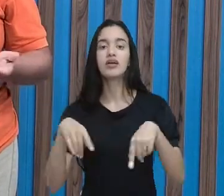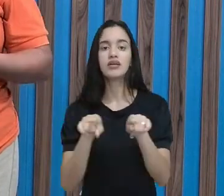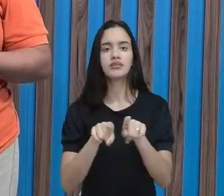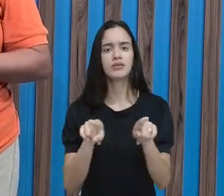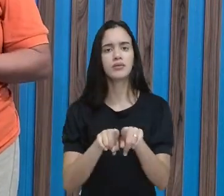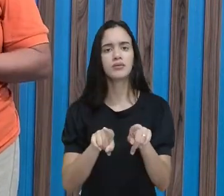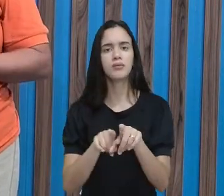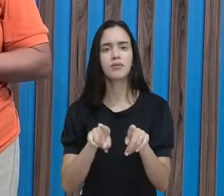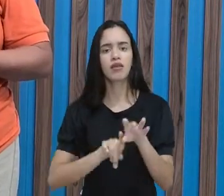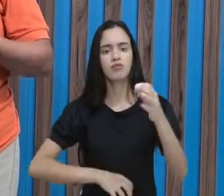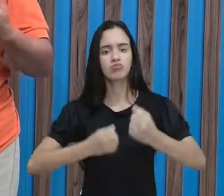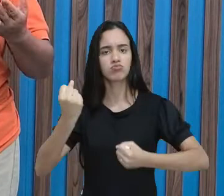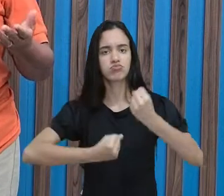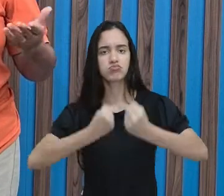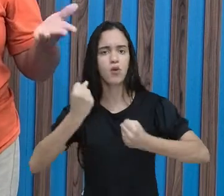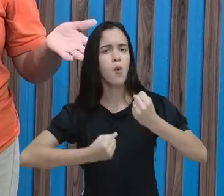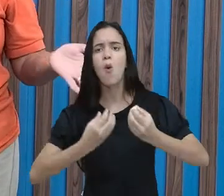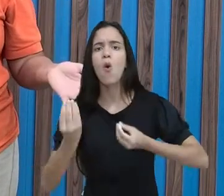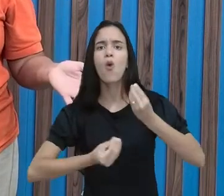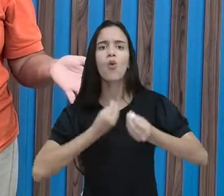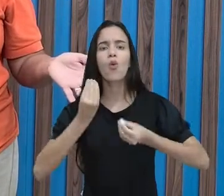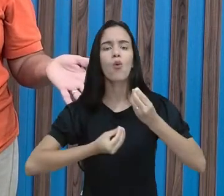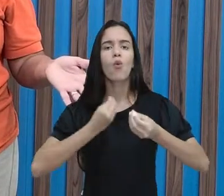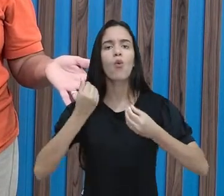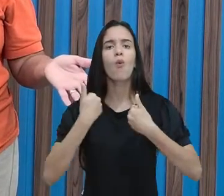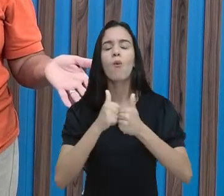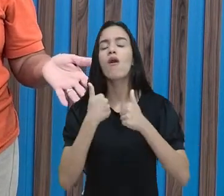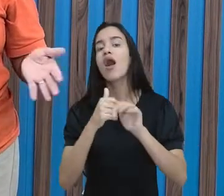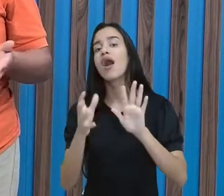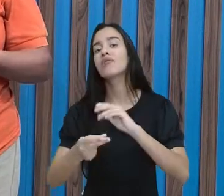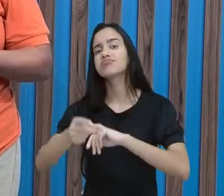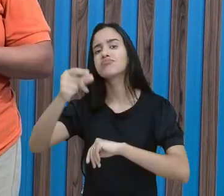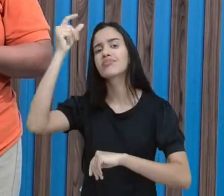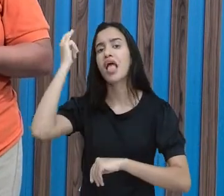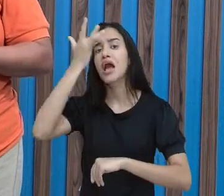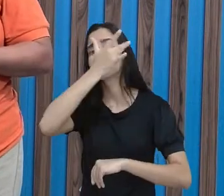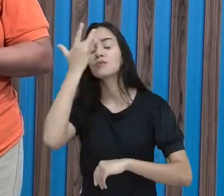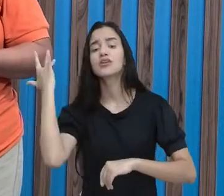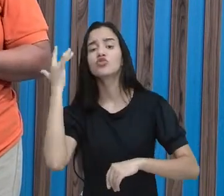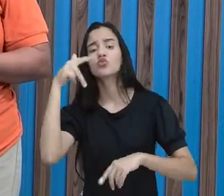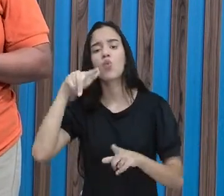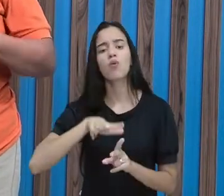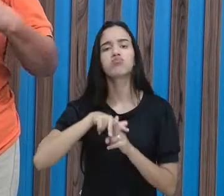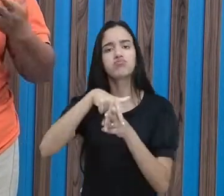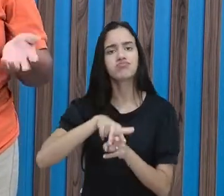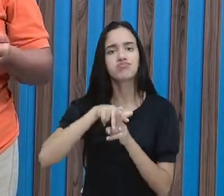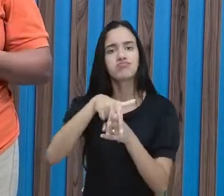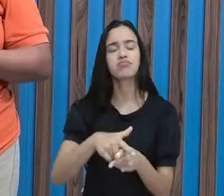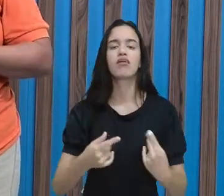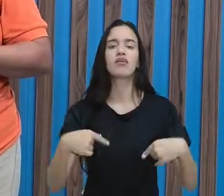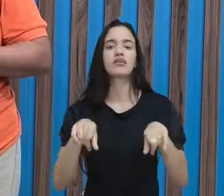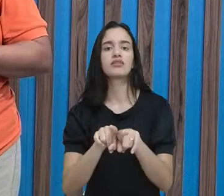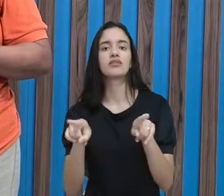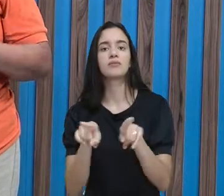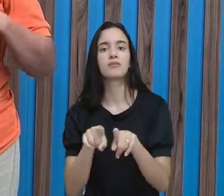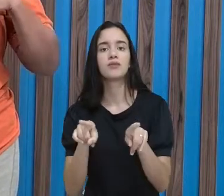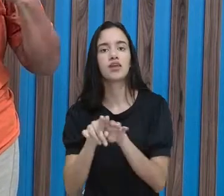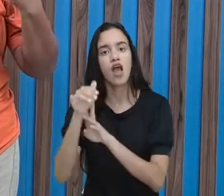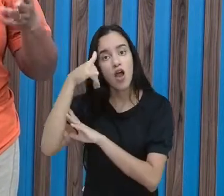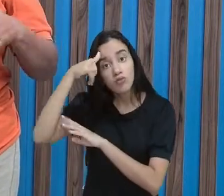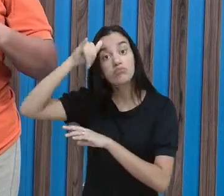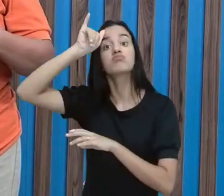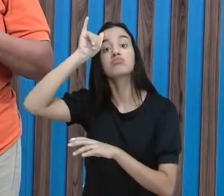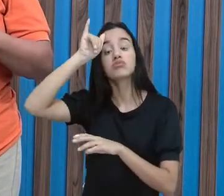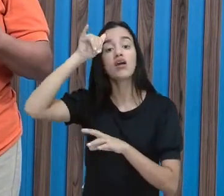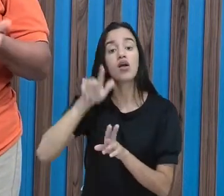meios de transporte. Como eram os meios de transporte antigamente? As pessoas andavam em cavalos, carroças, bonde, e